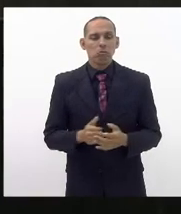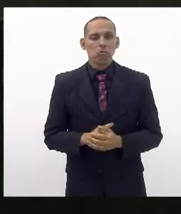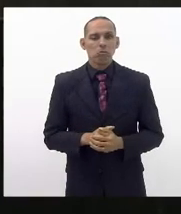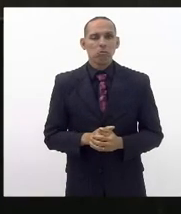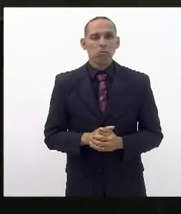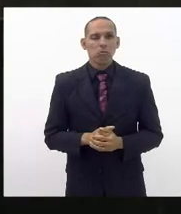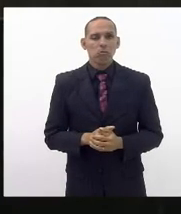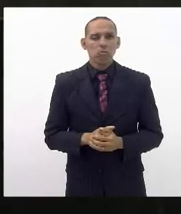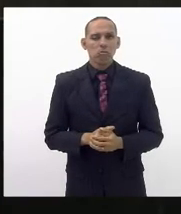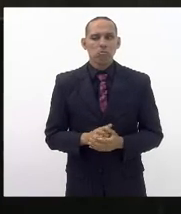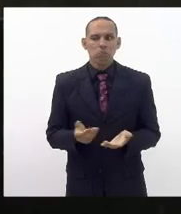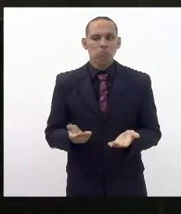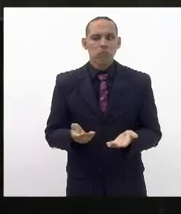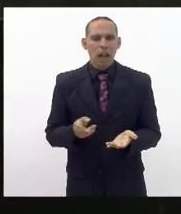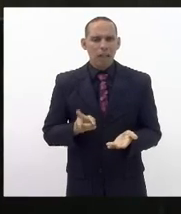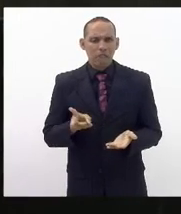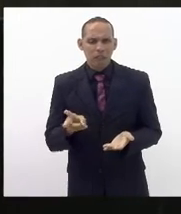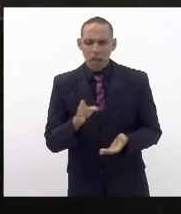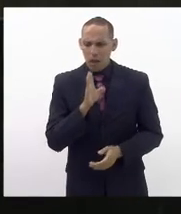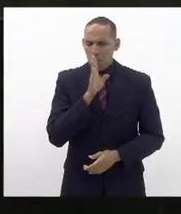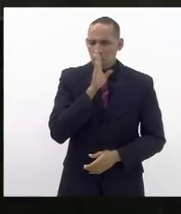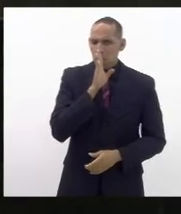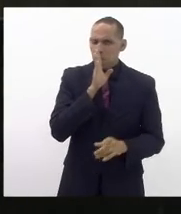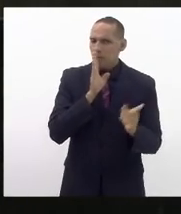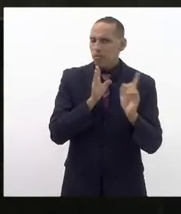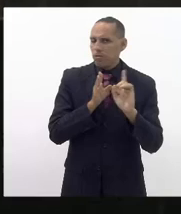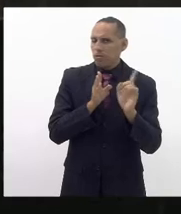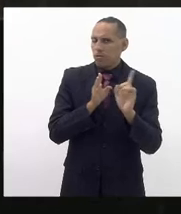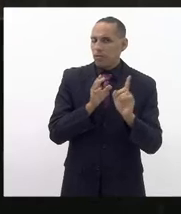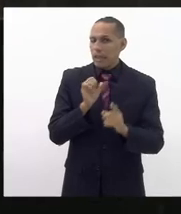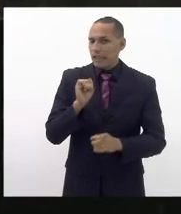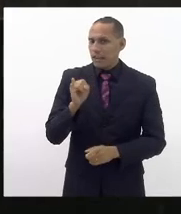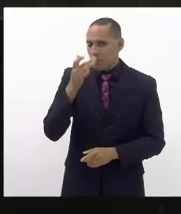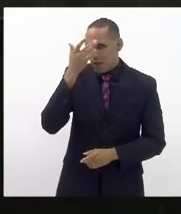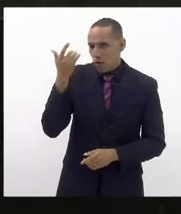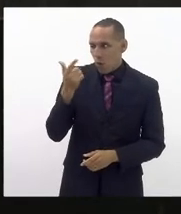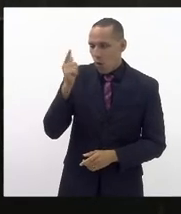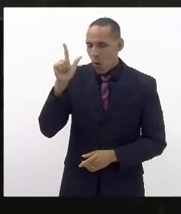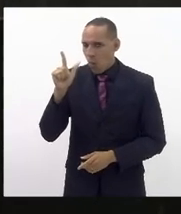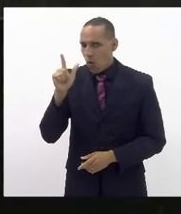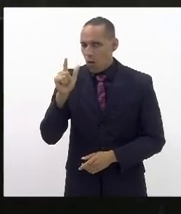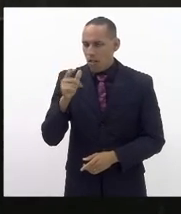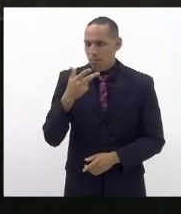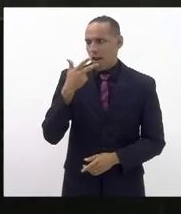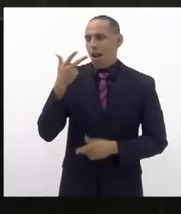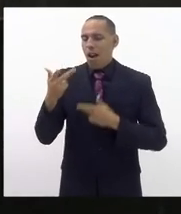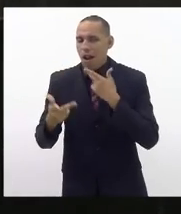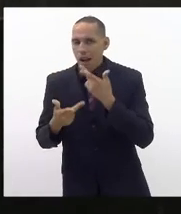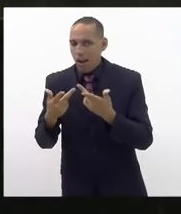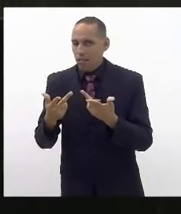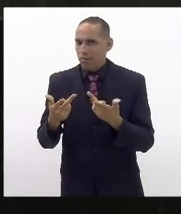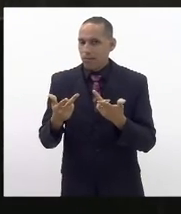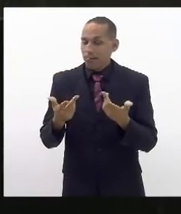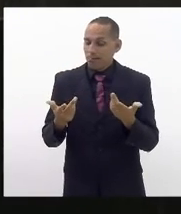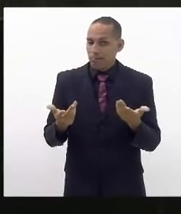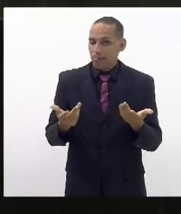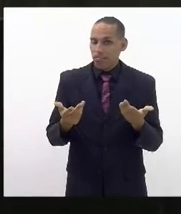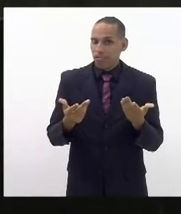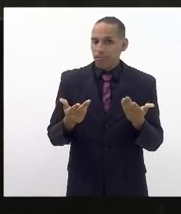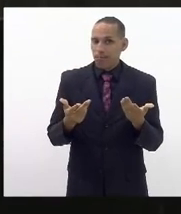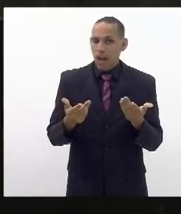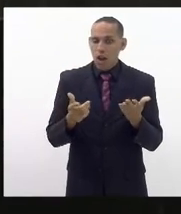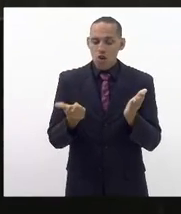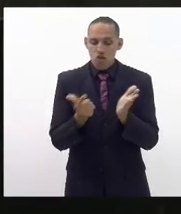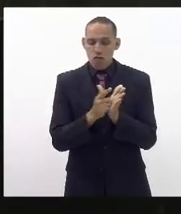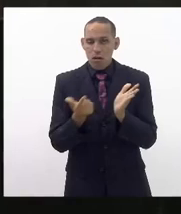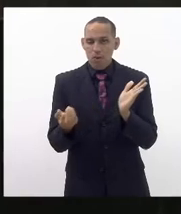que nem sempre existe quando os atores são outros. Então, os registros estão nos jornais